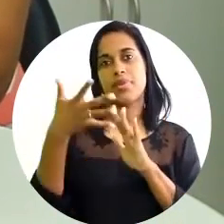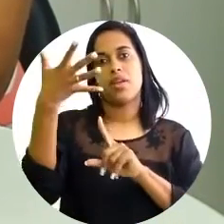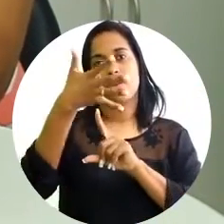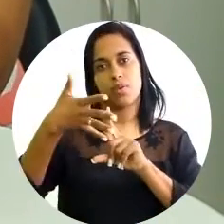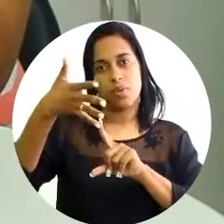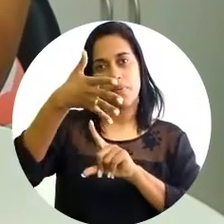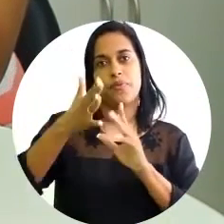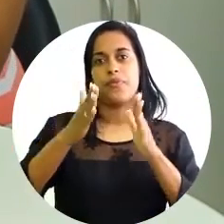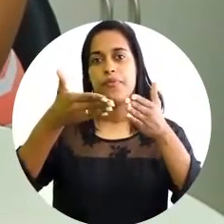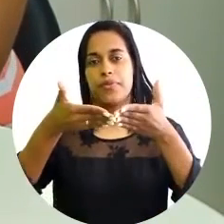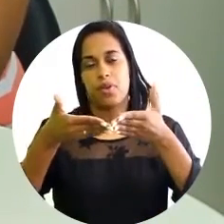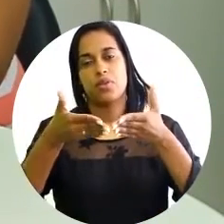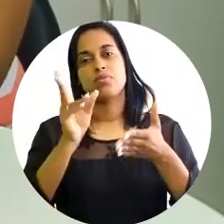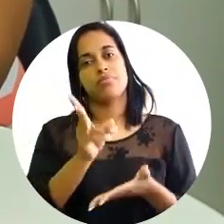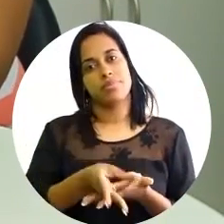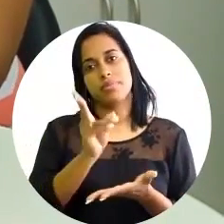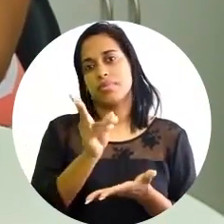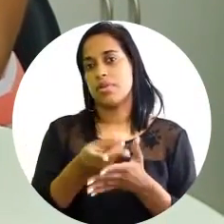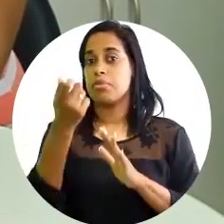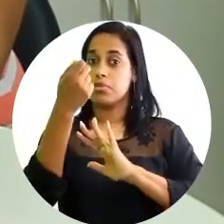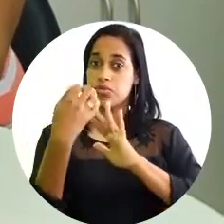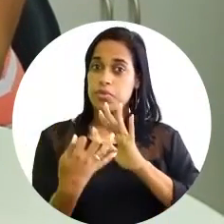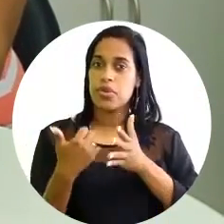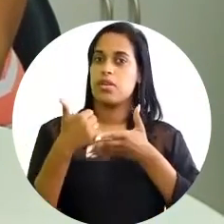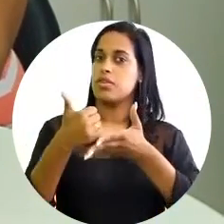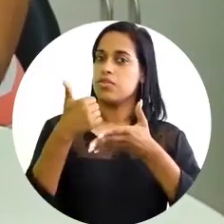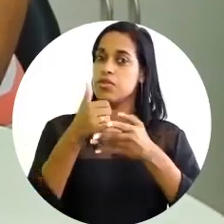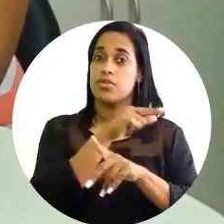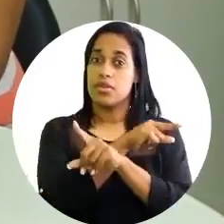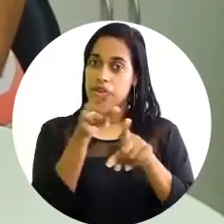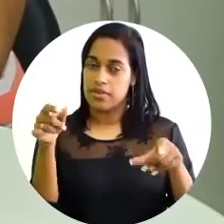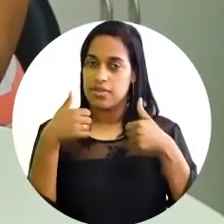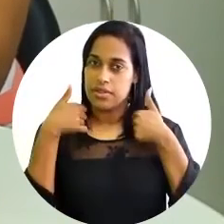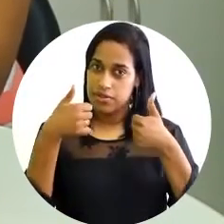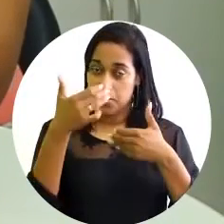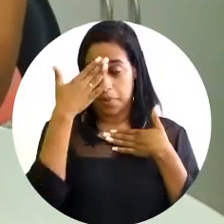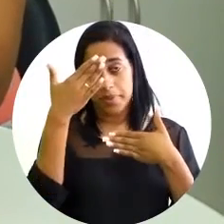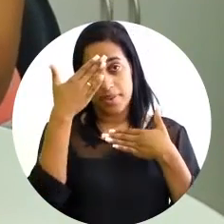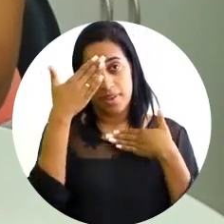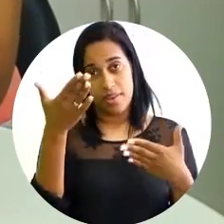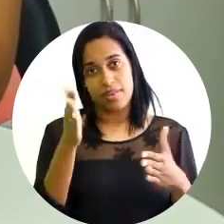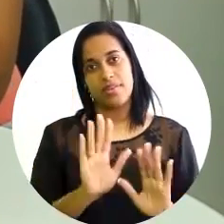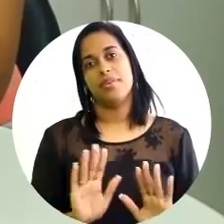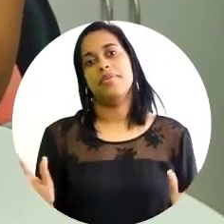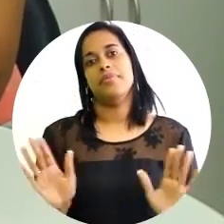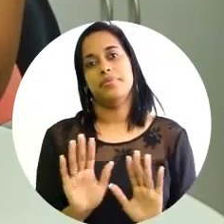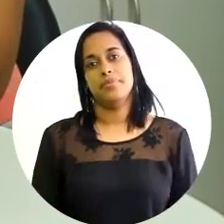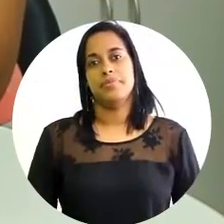aí para poder contribuir junto com vocês.